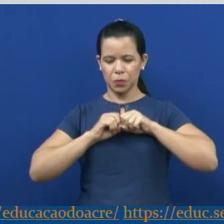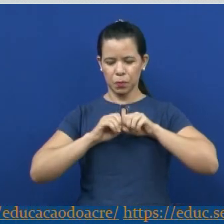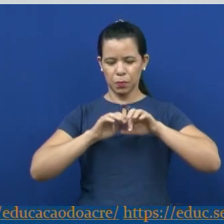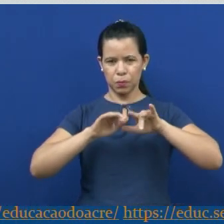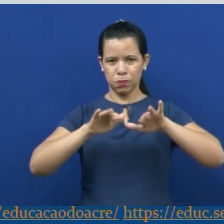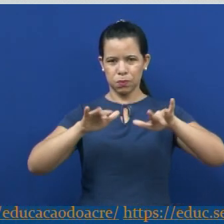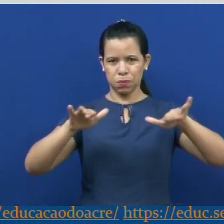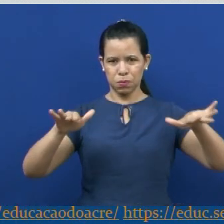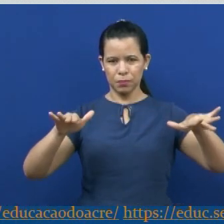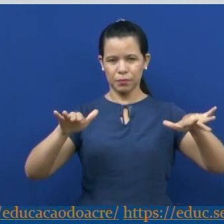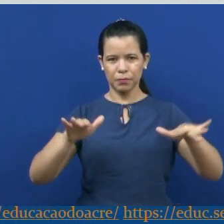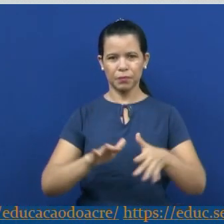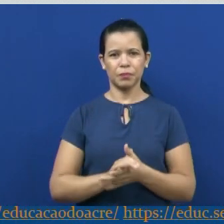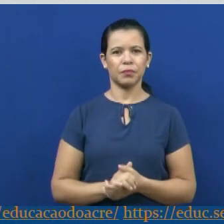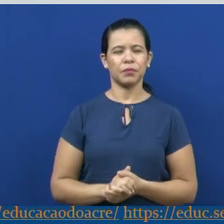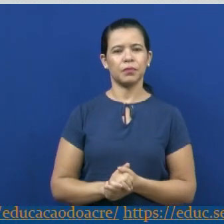certo?